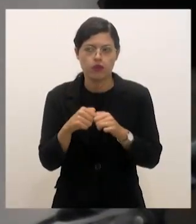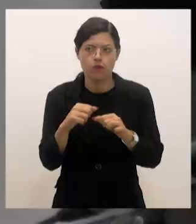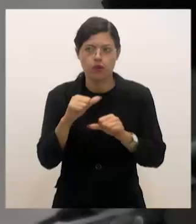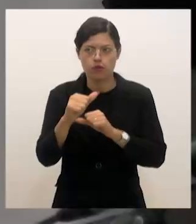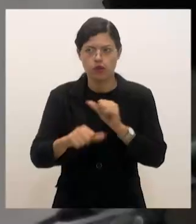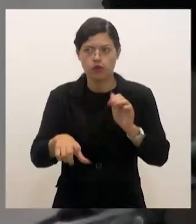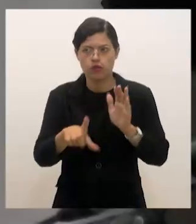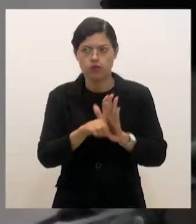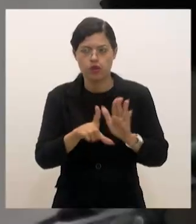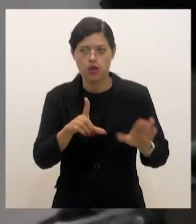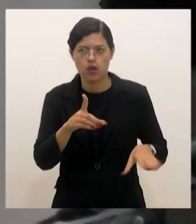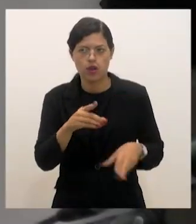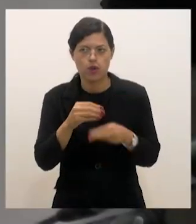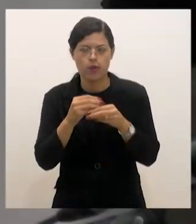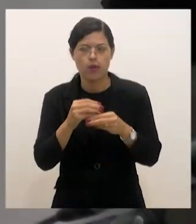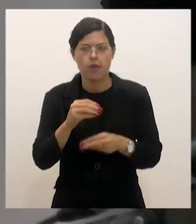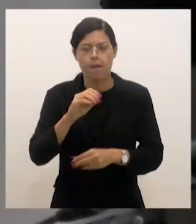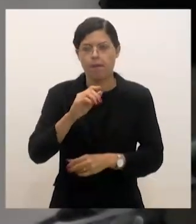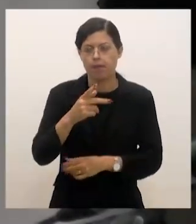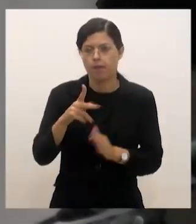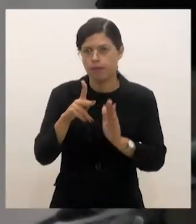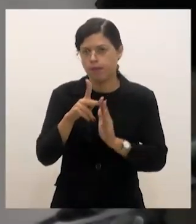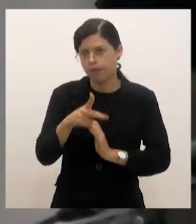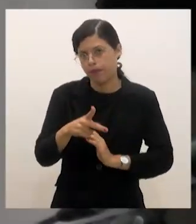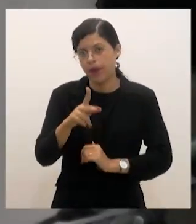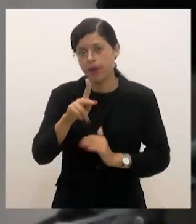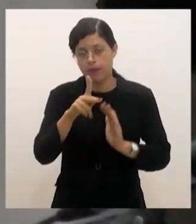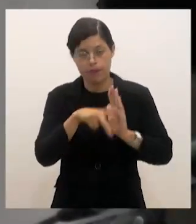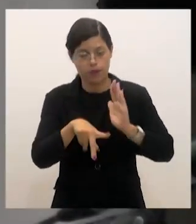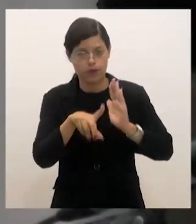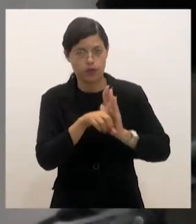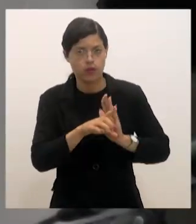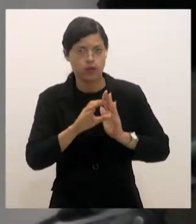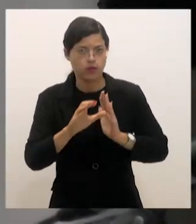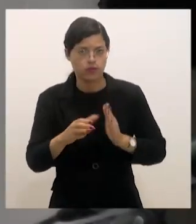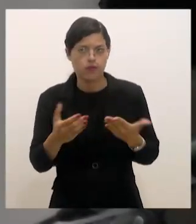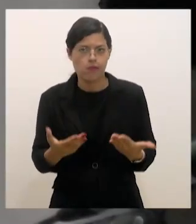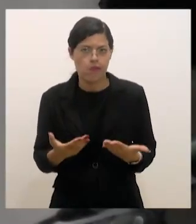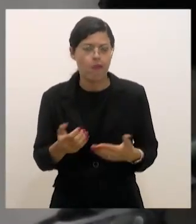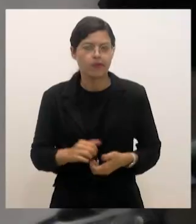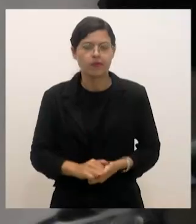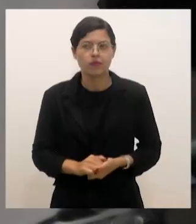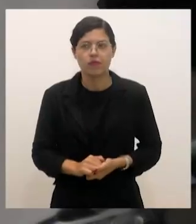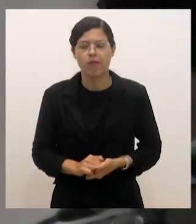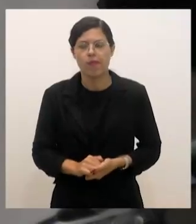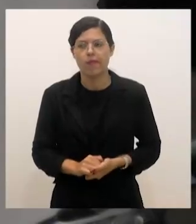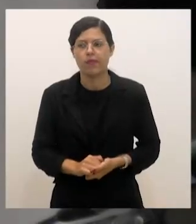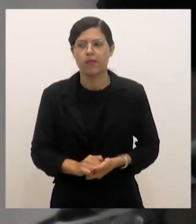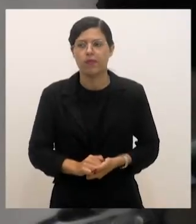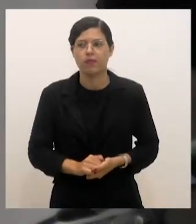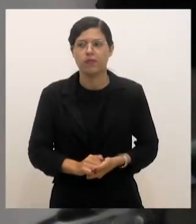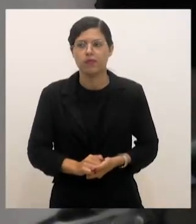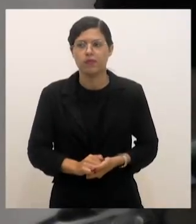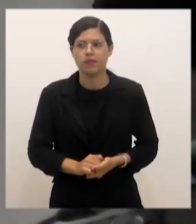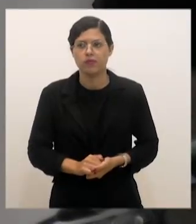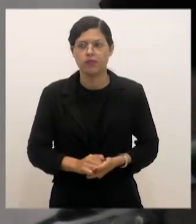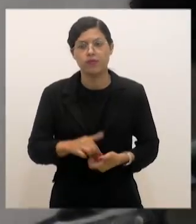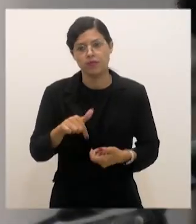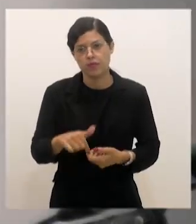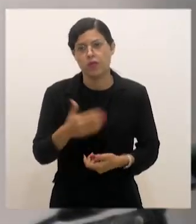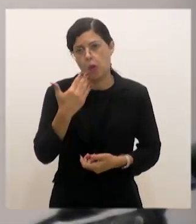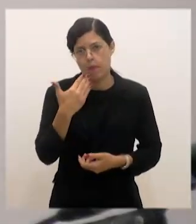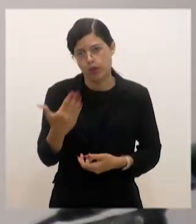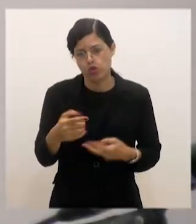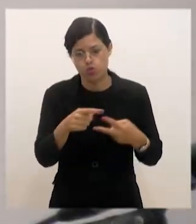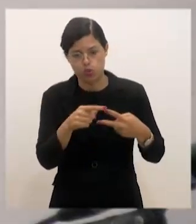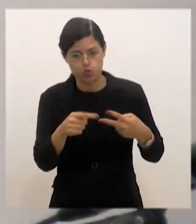complementar, uma PLC, só posso fazer alteração de uma lei através de um PL. E atendendo, de fato, uma demanda dos 2